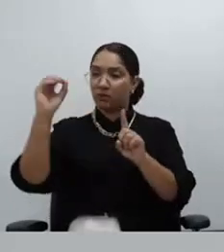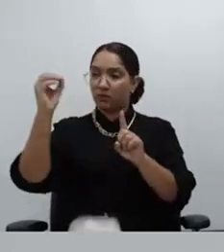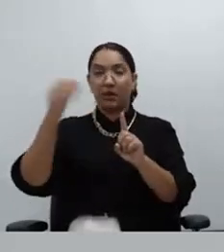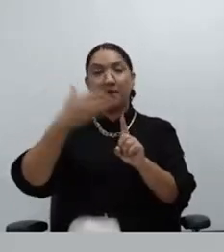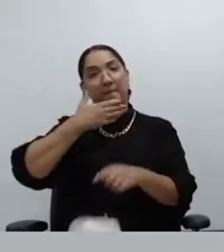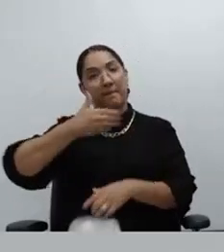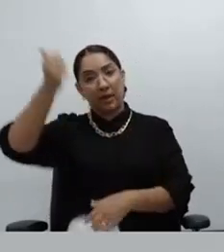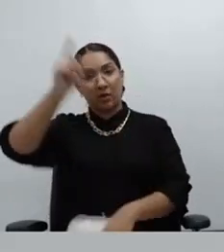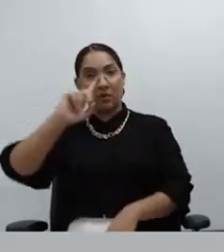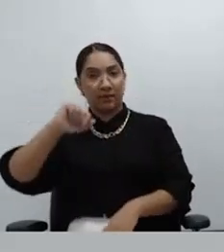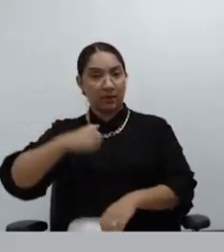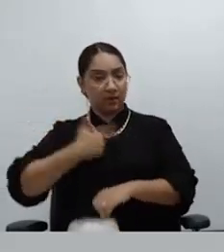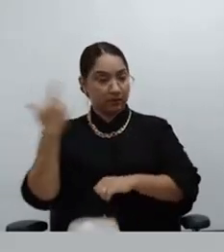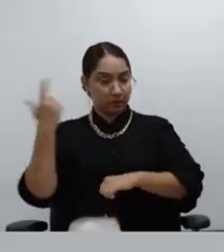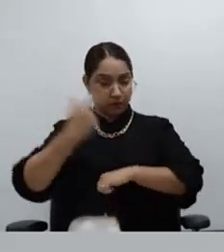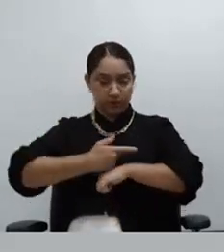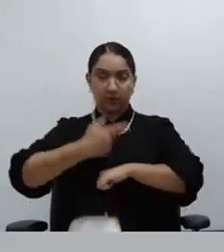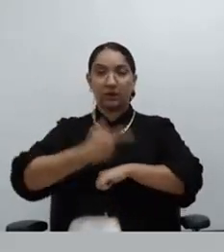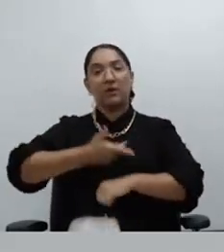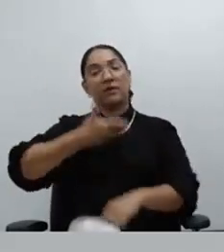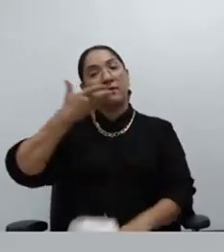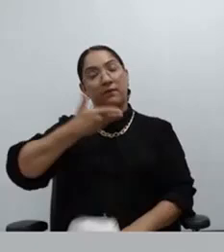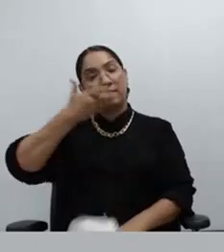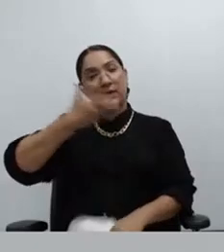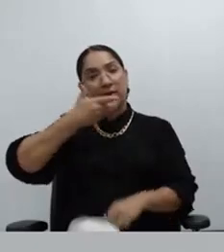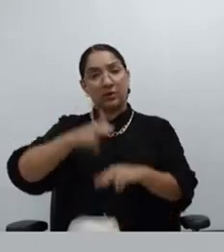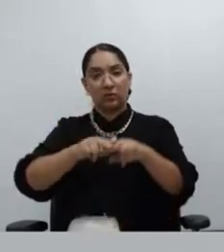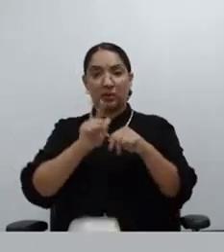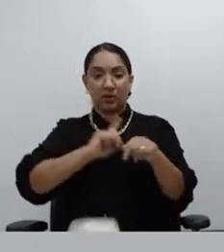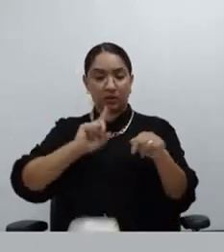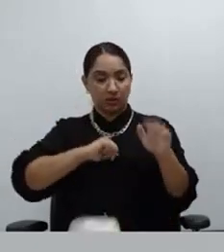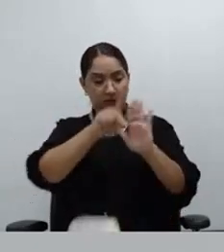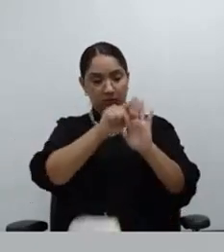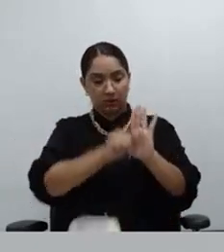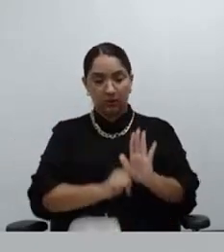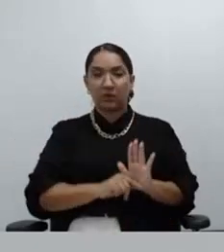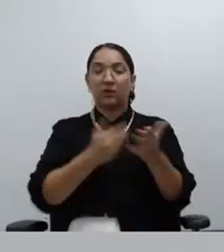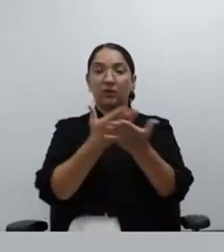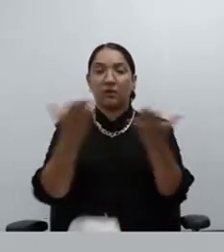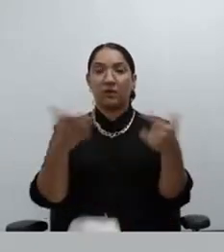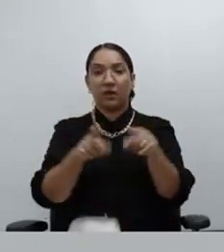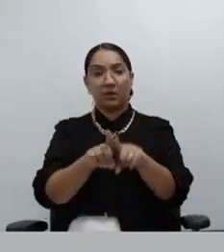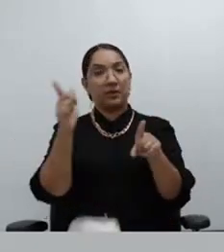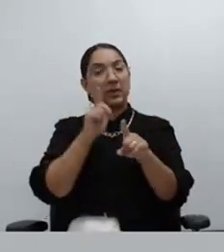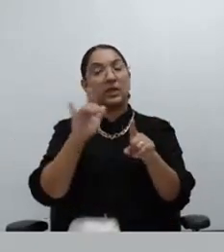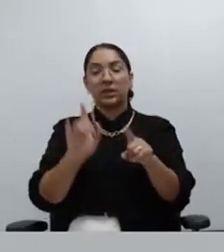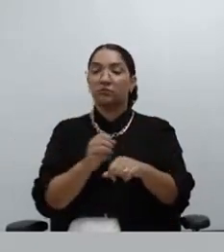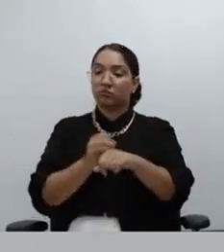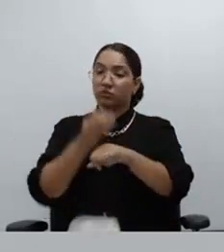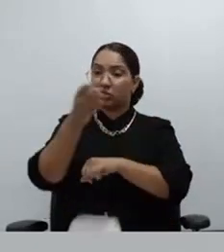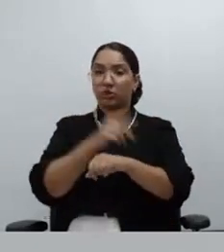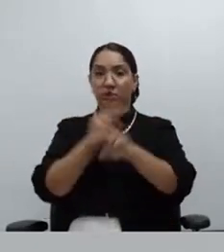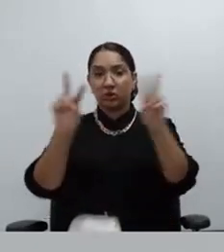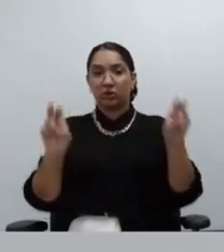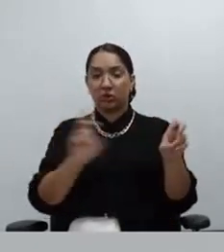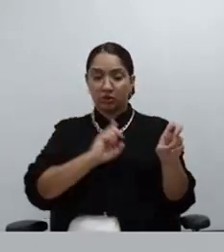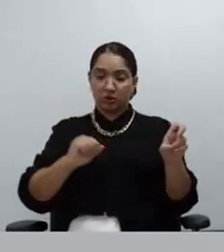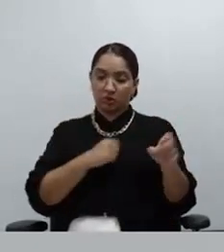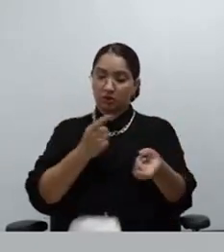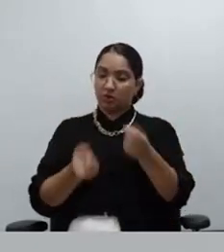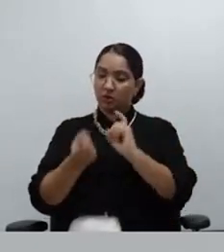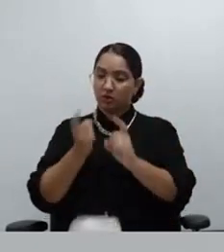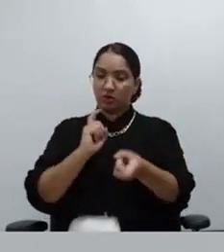seria de nossa parte mais fácil com relação à nossa agenda, então fica aqui a vossas excelências a sugestão da data dessa reunião, como nós